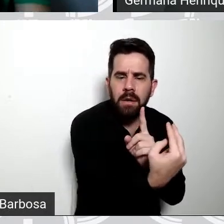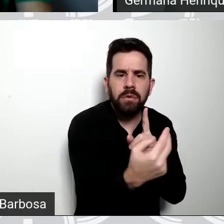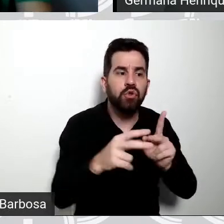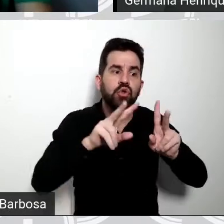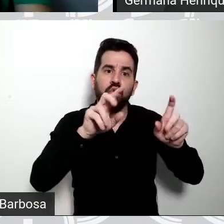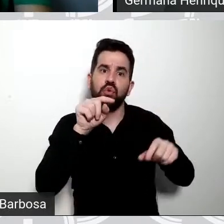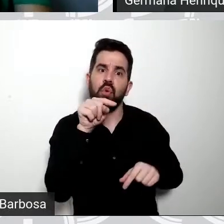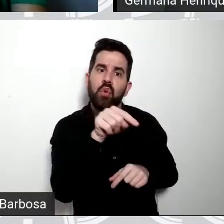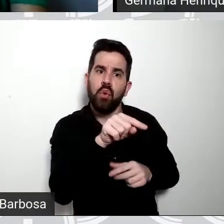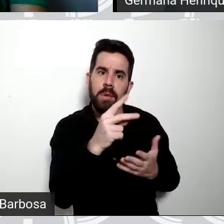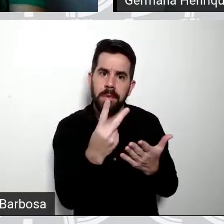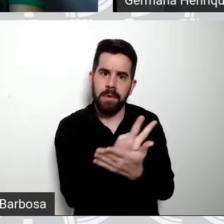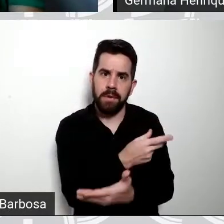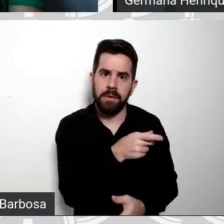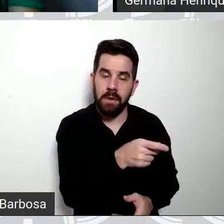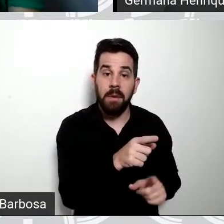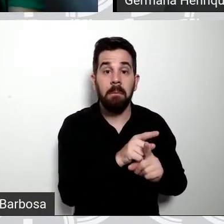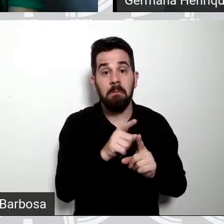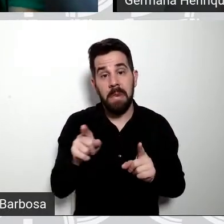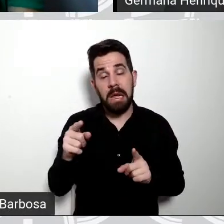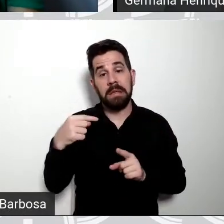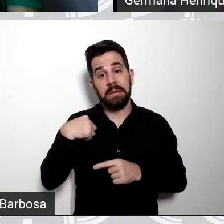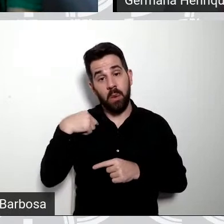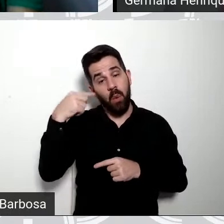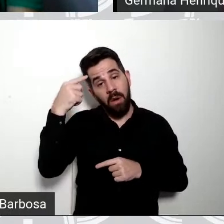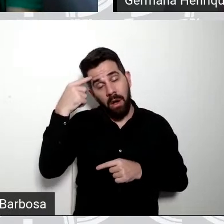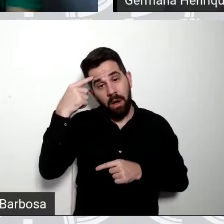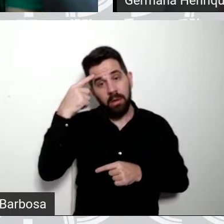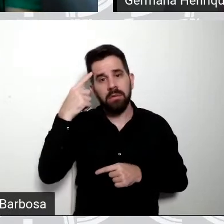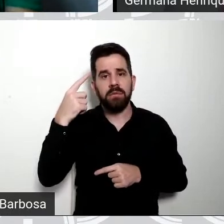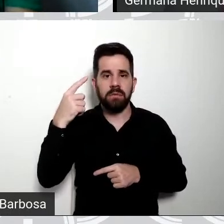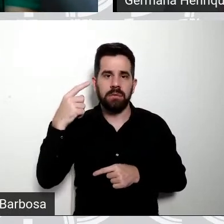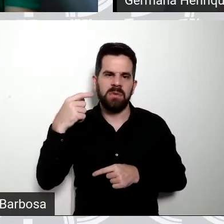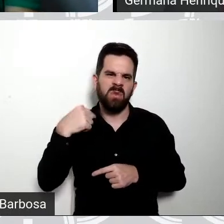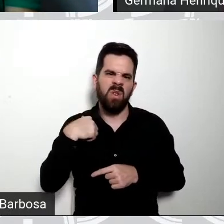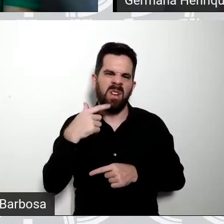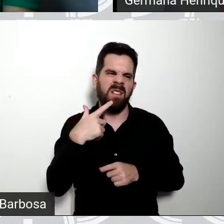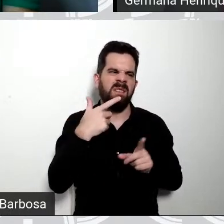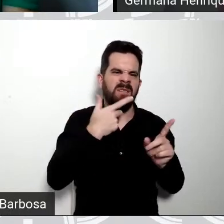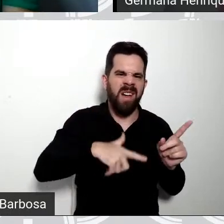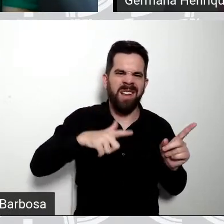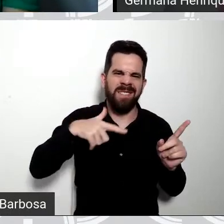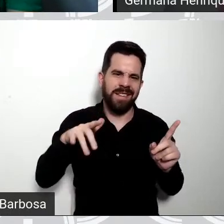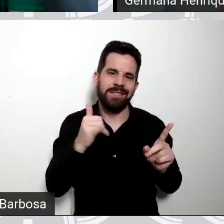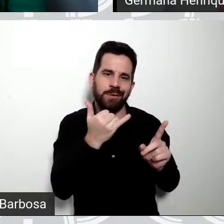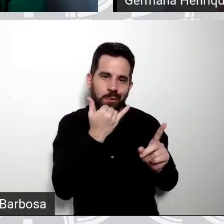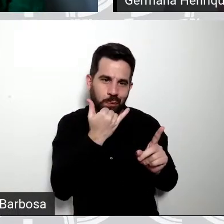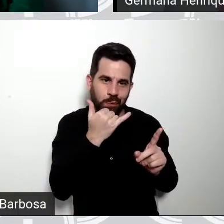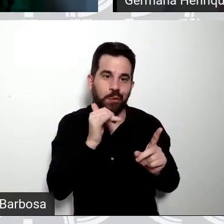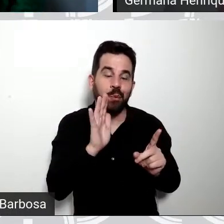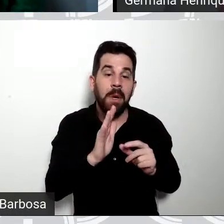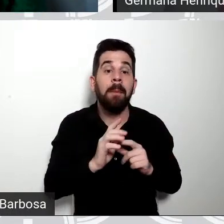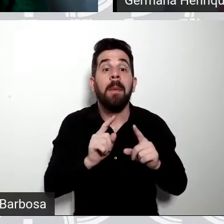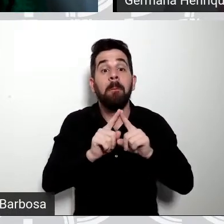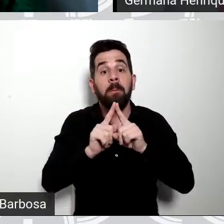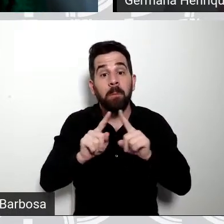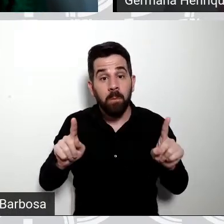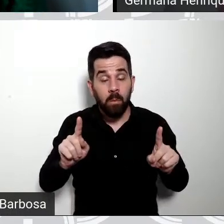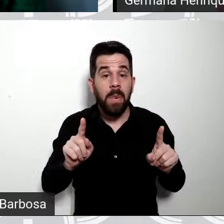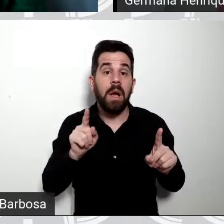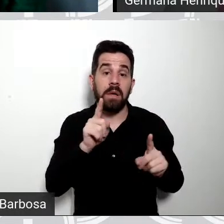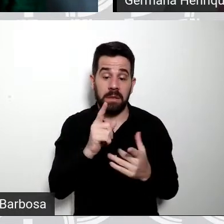né? Mas eu acho que eu estou até me repetindo, né? Então, compilar os